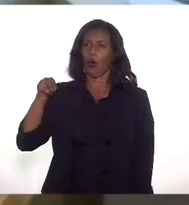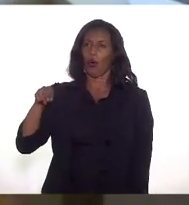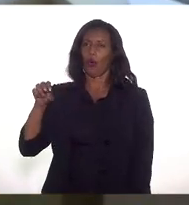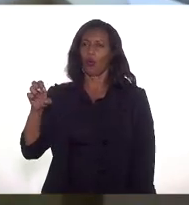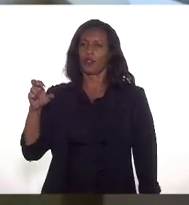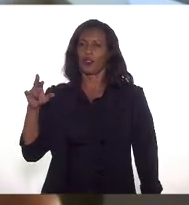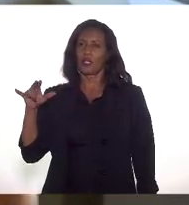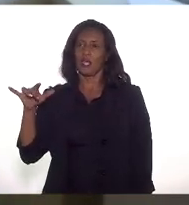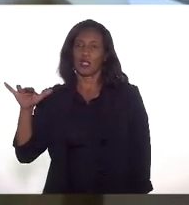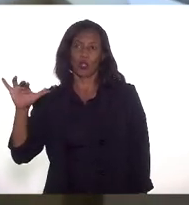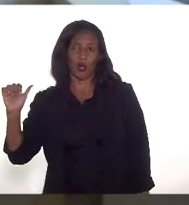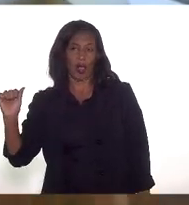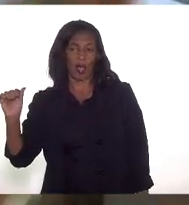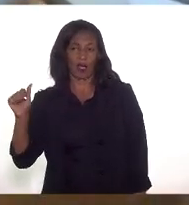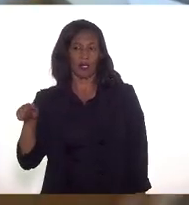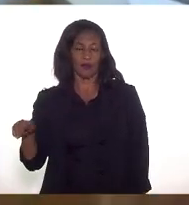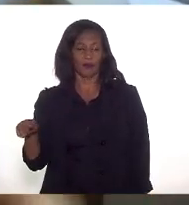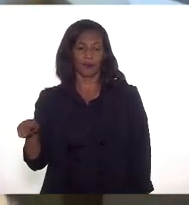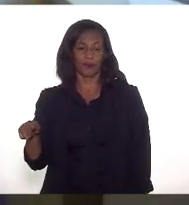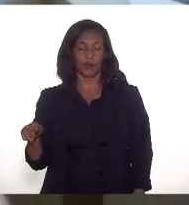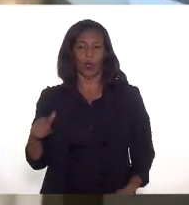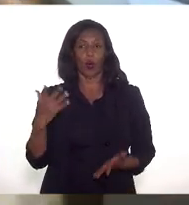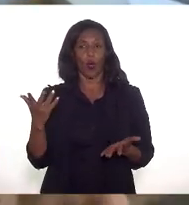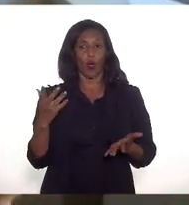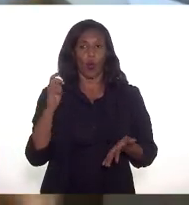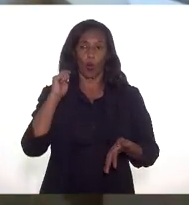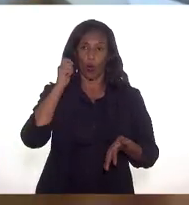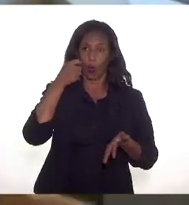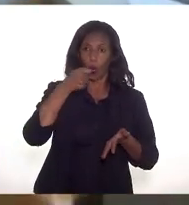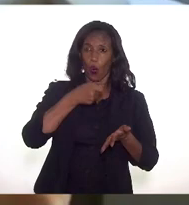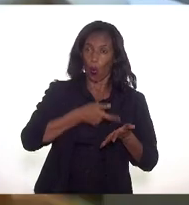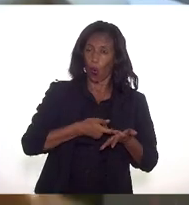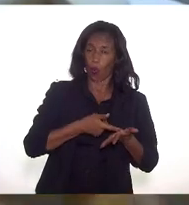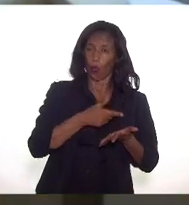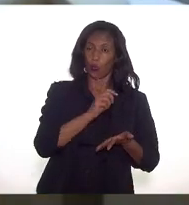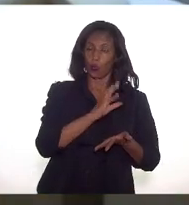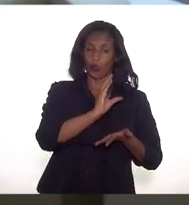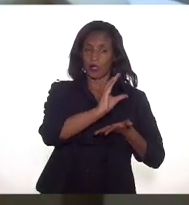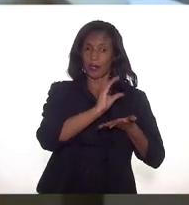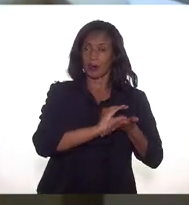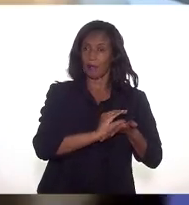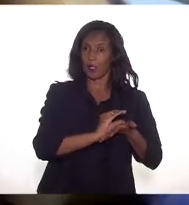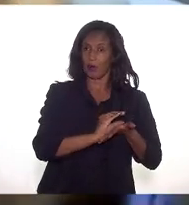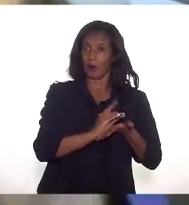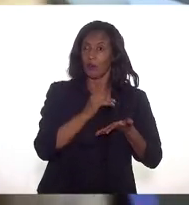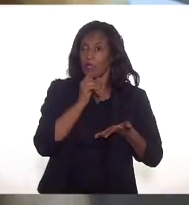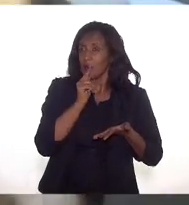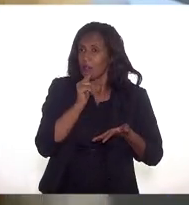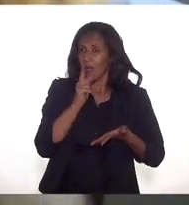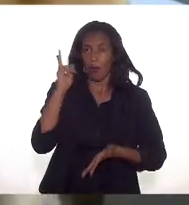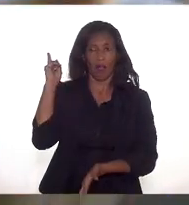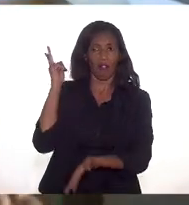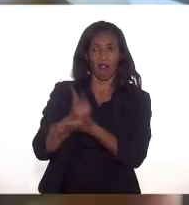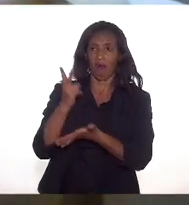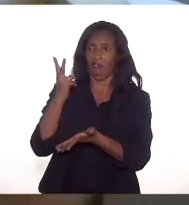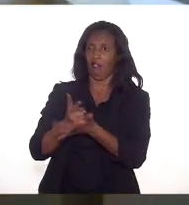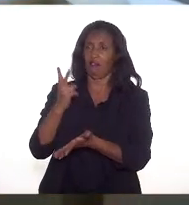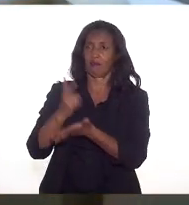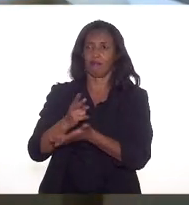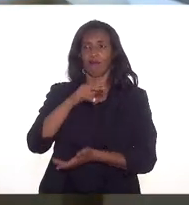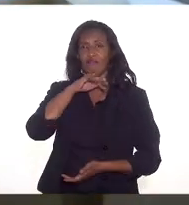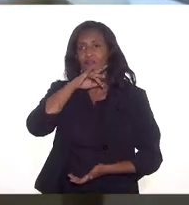da água tratada, tem que estar previsto nessa outorga recebida, porque senão a água vai continuar de péssima